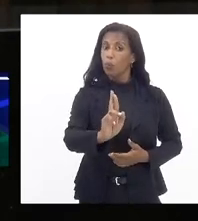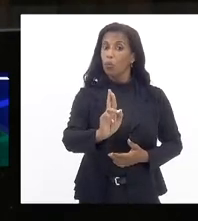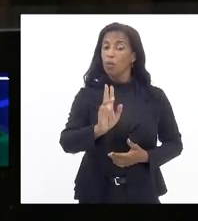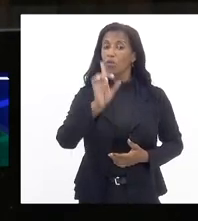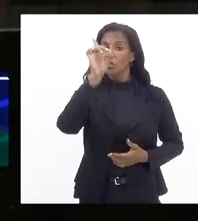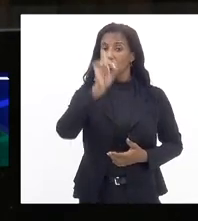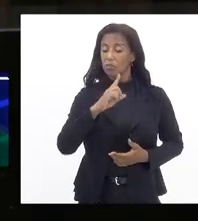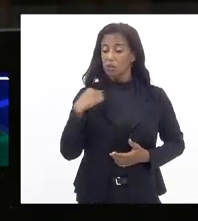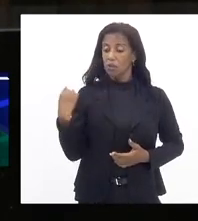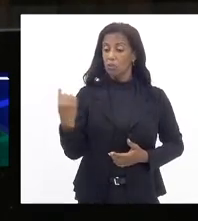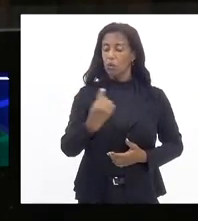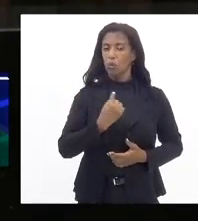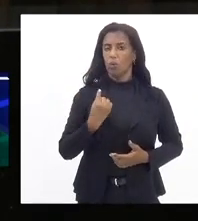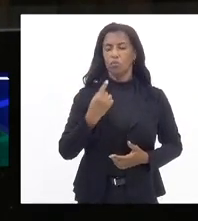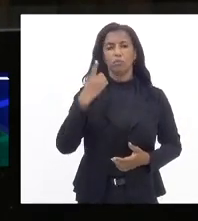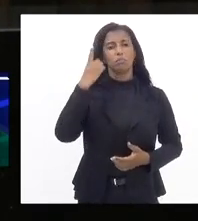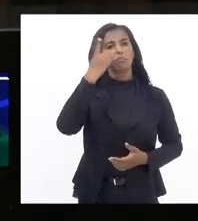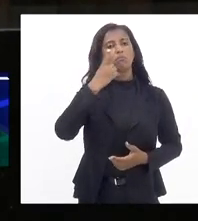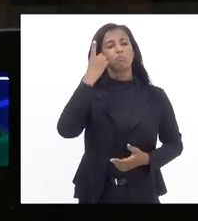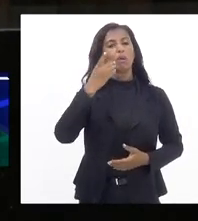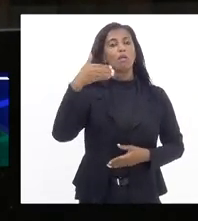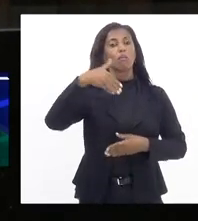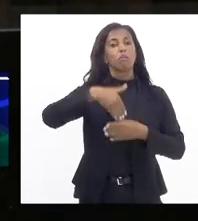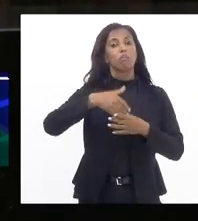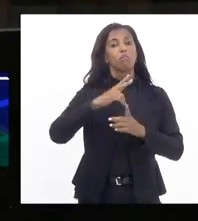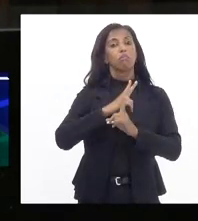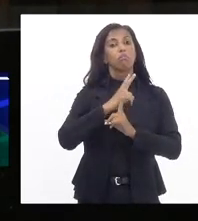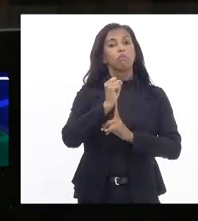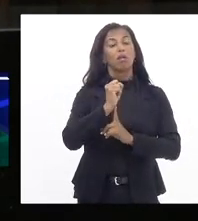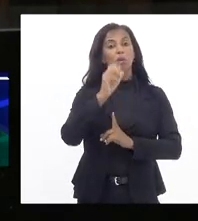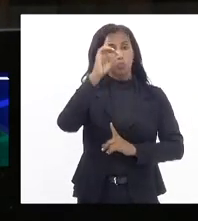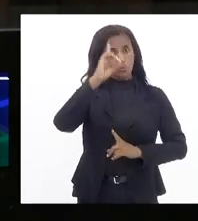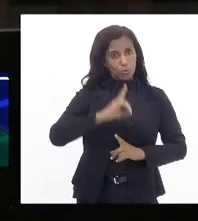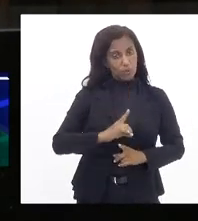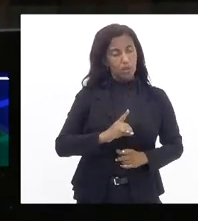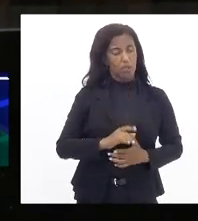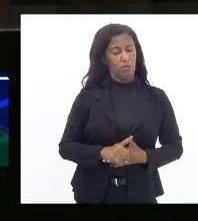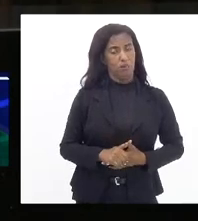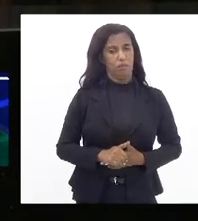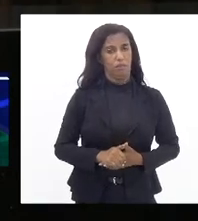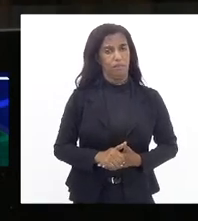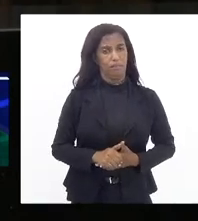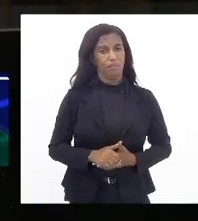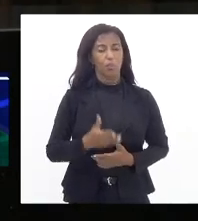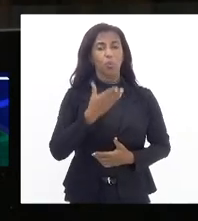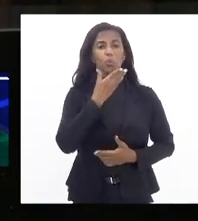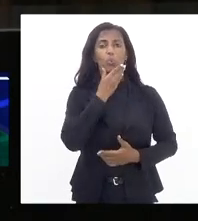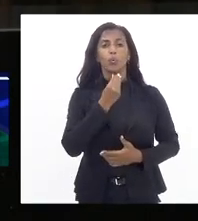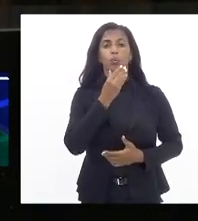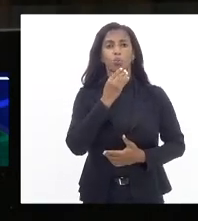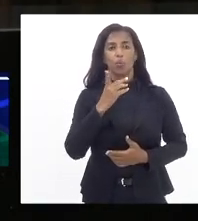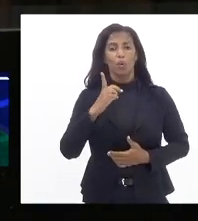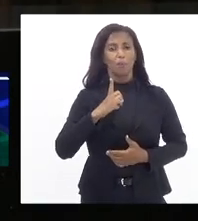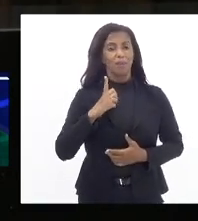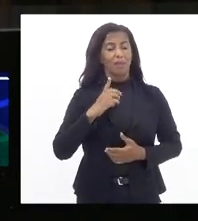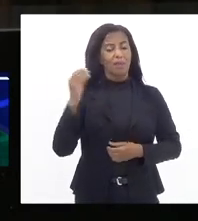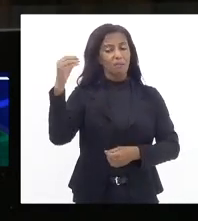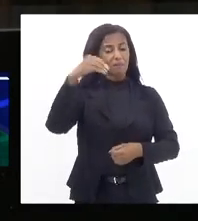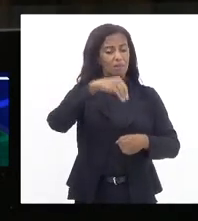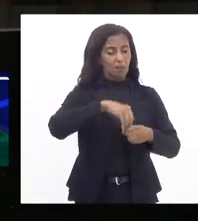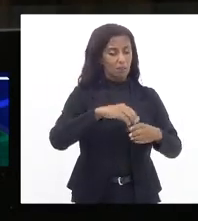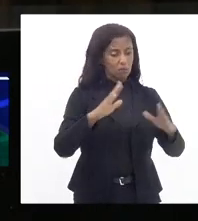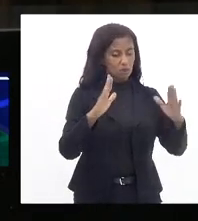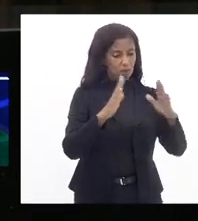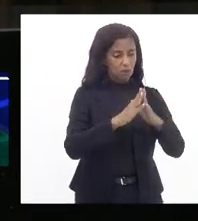nós, deputadas, eleitas e com direito, né, que os homens têm dentro dessa casa.